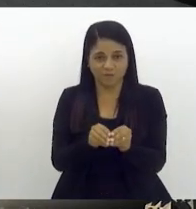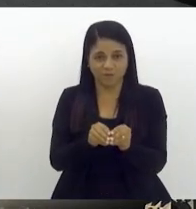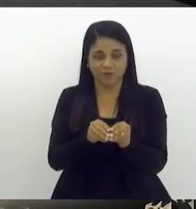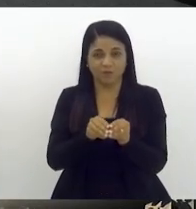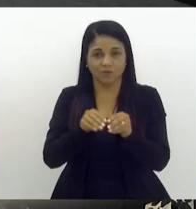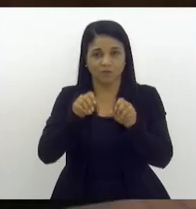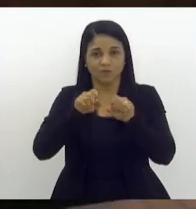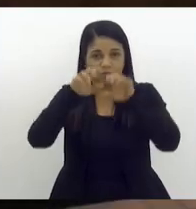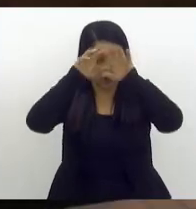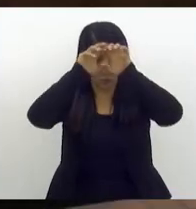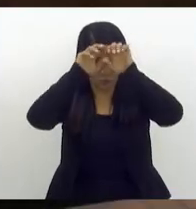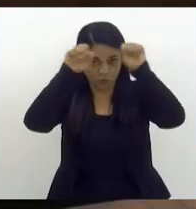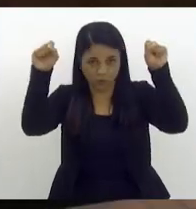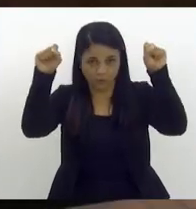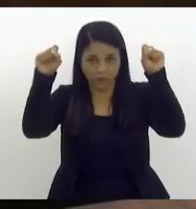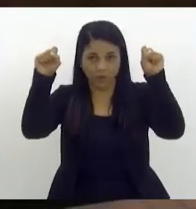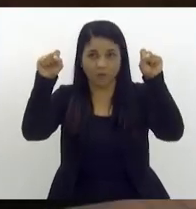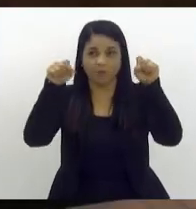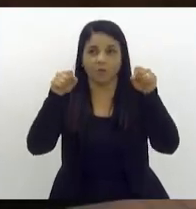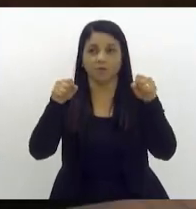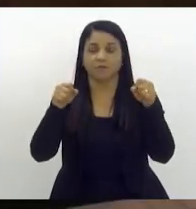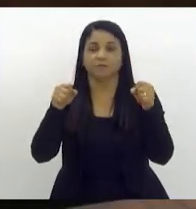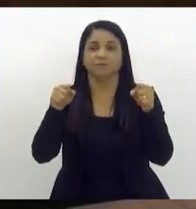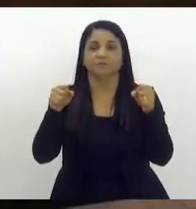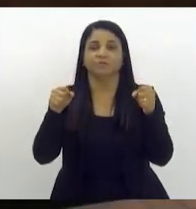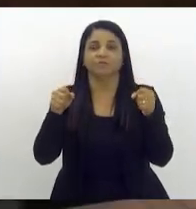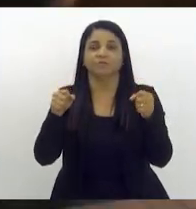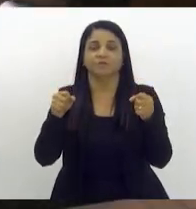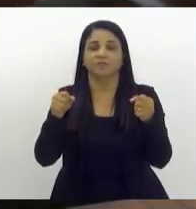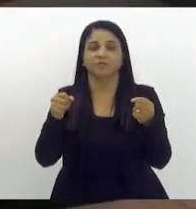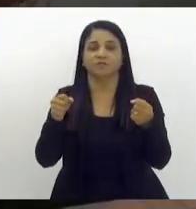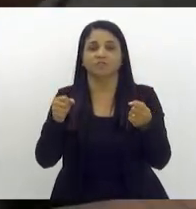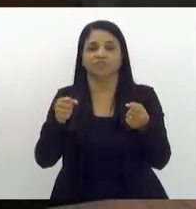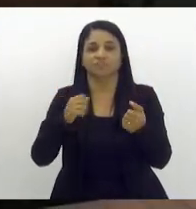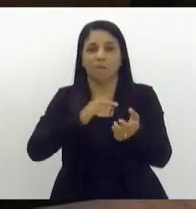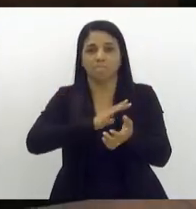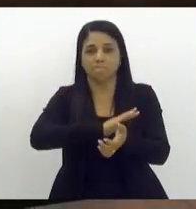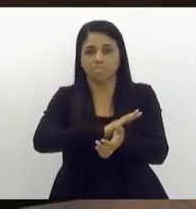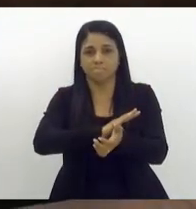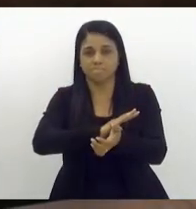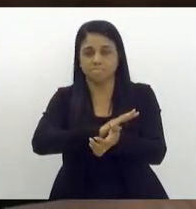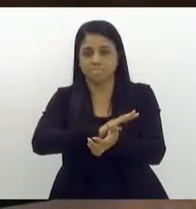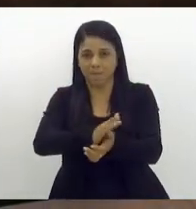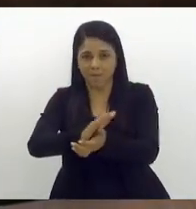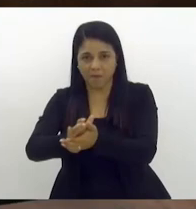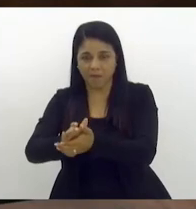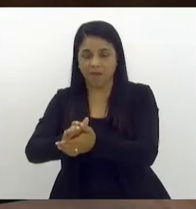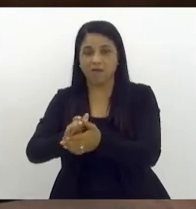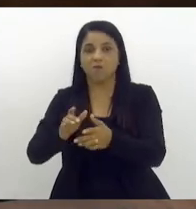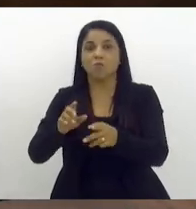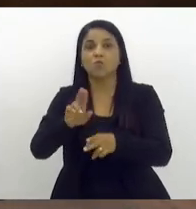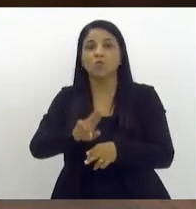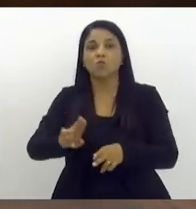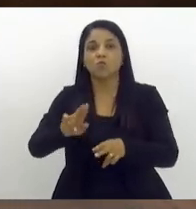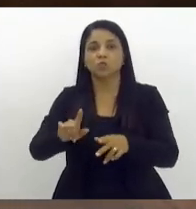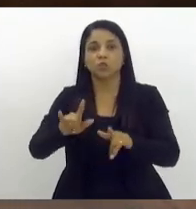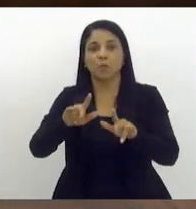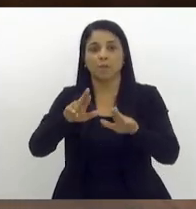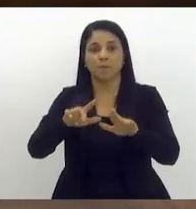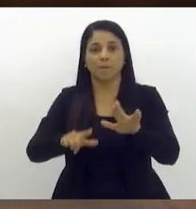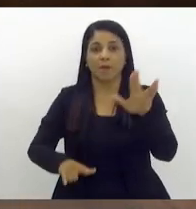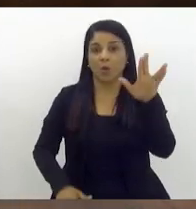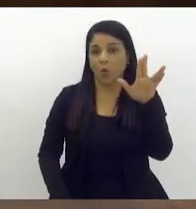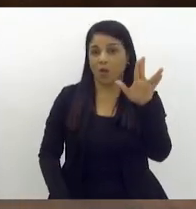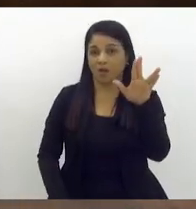fazendo, a questão da descriminalização do uso da maconha. Isso é outro